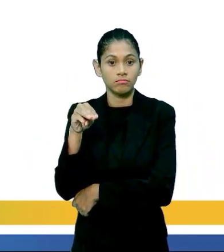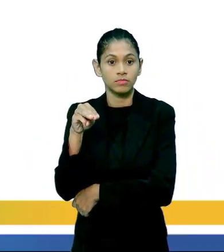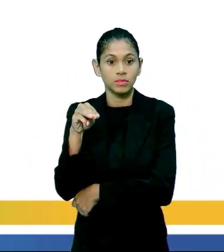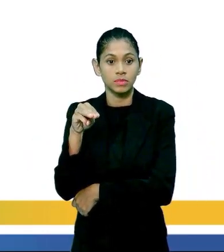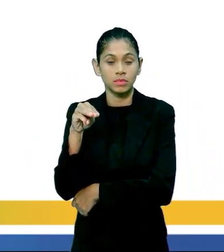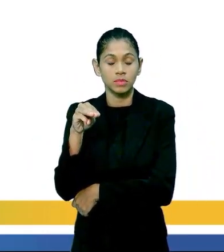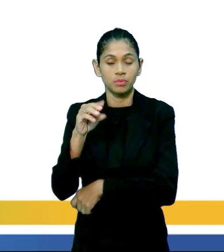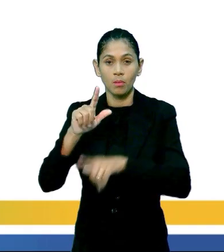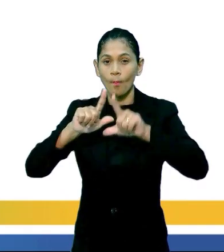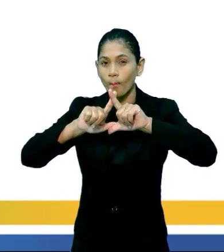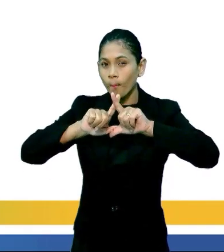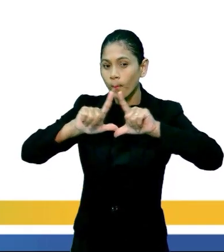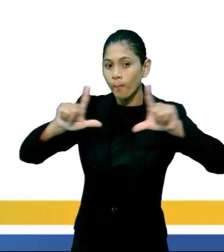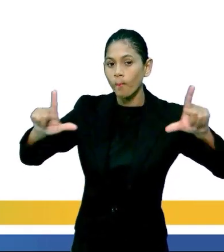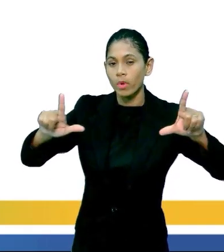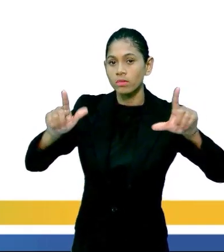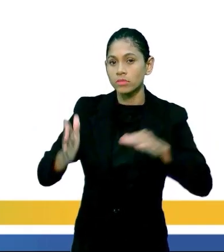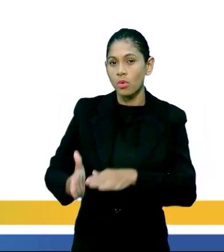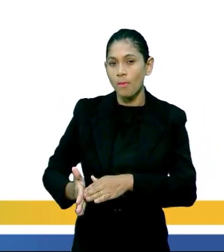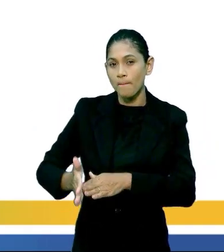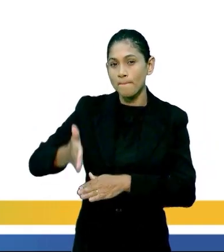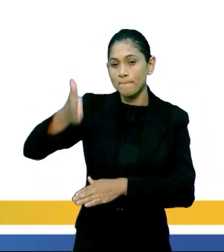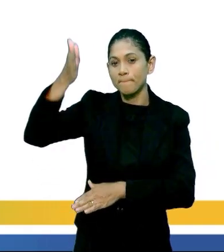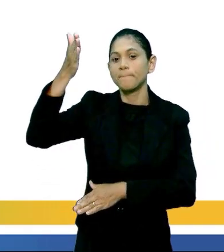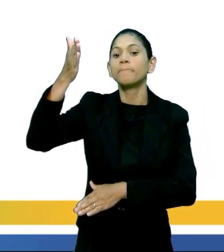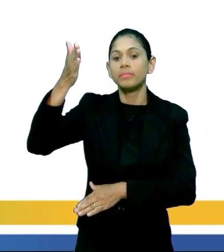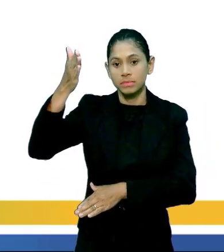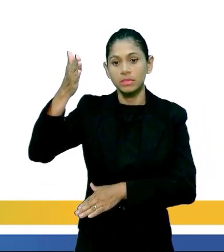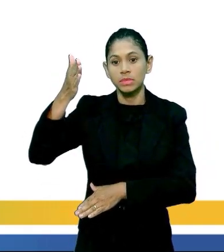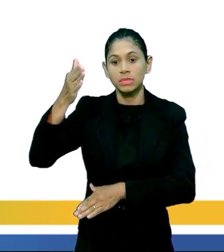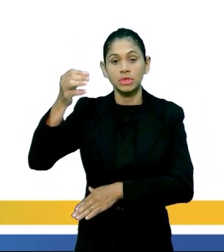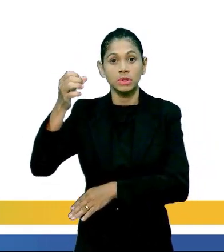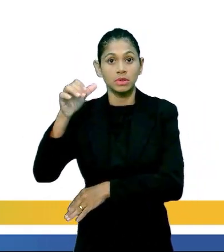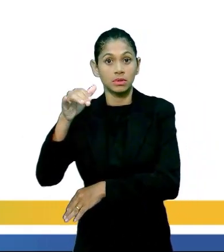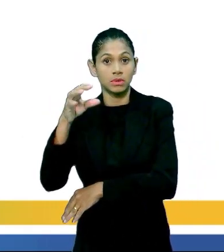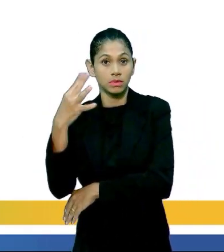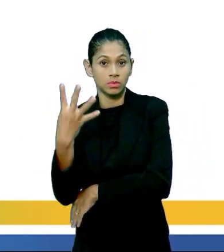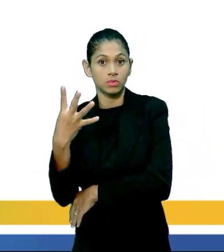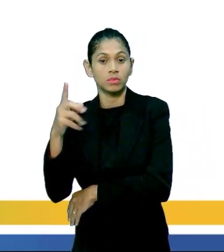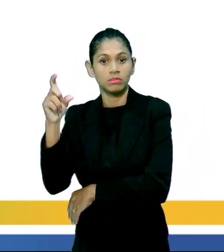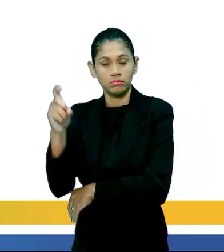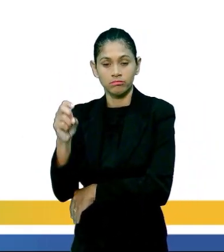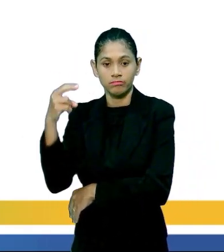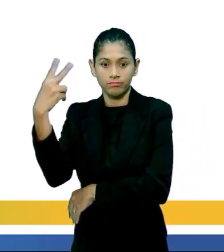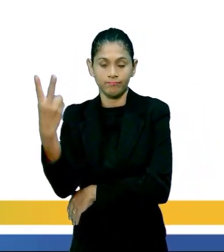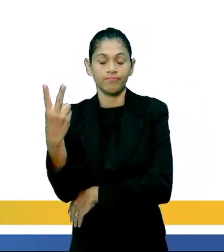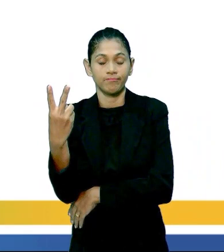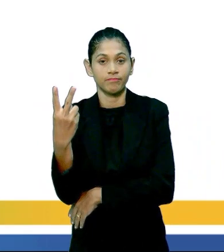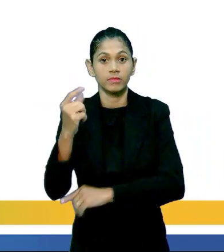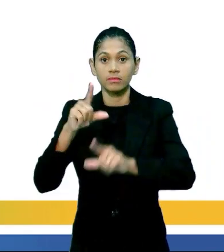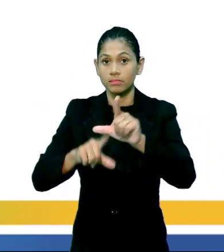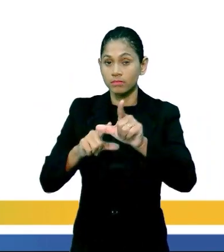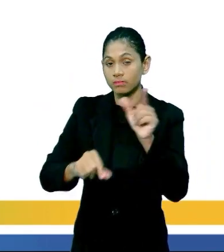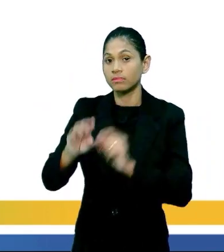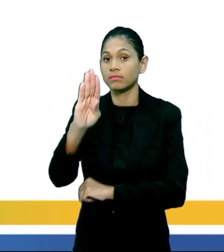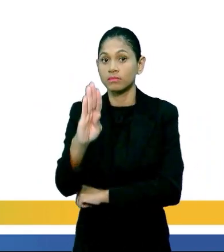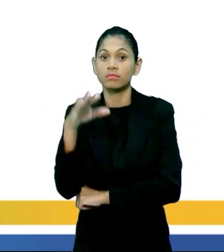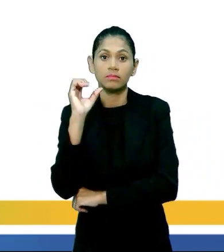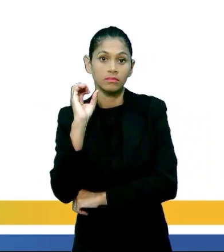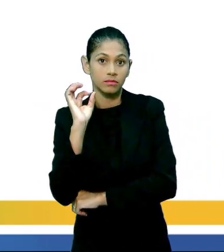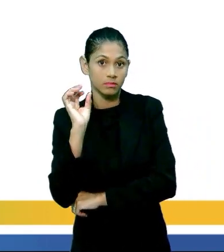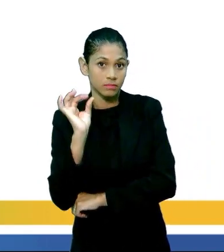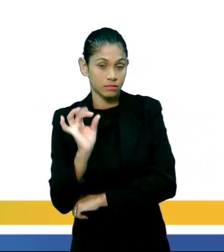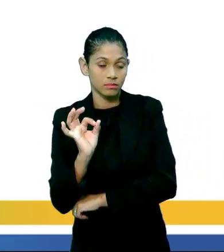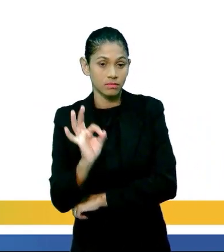área 4x quadrado. Portanto, a alternativa correta é letra